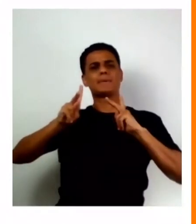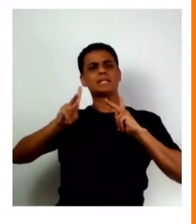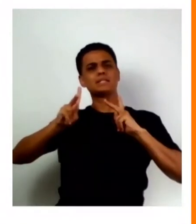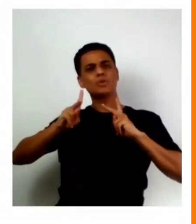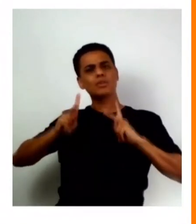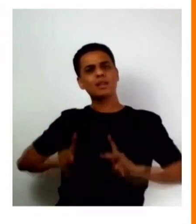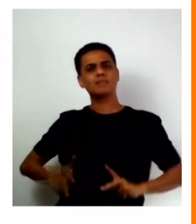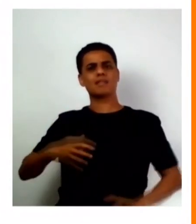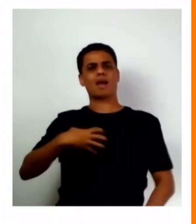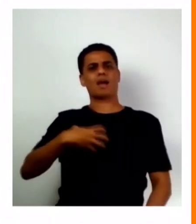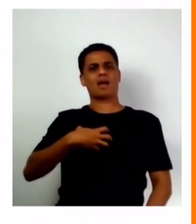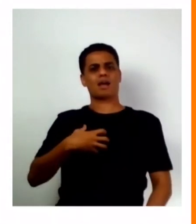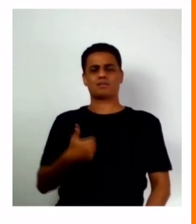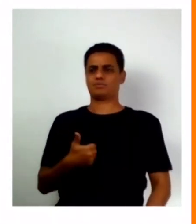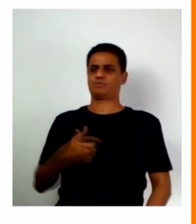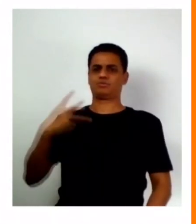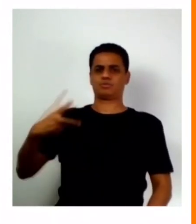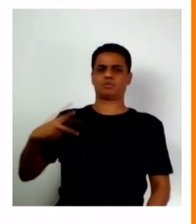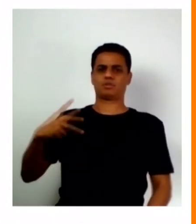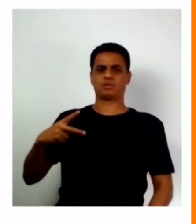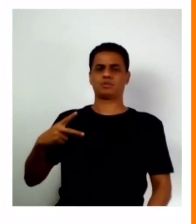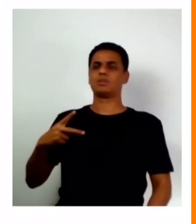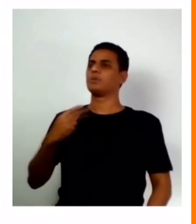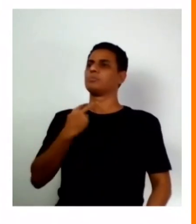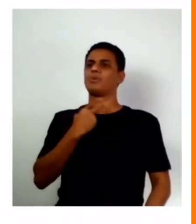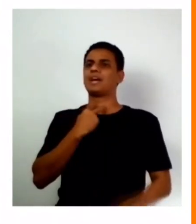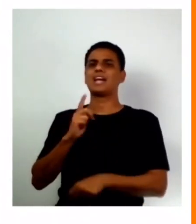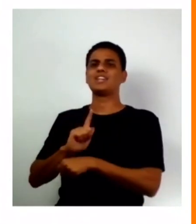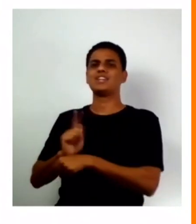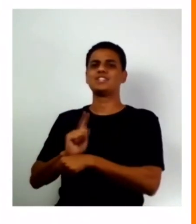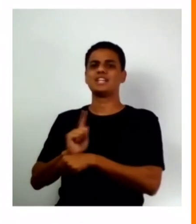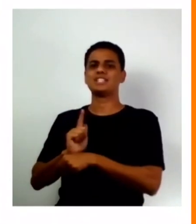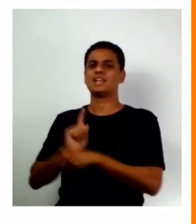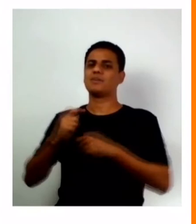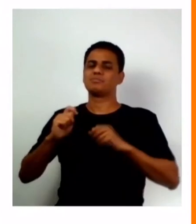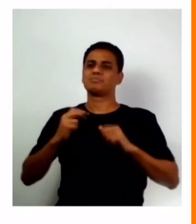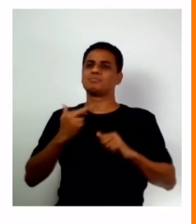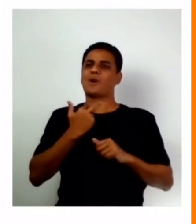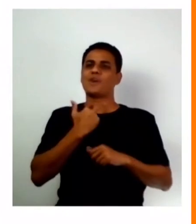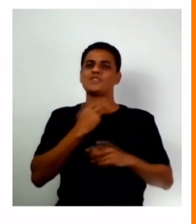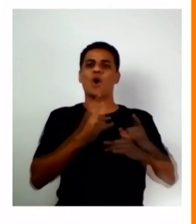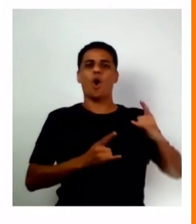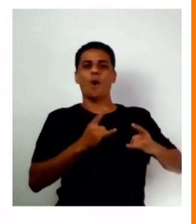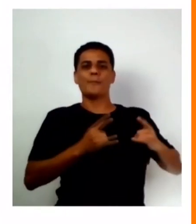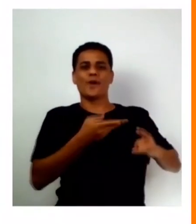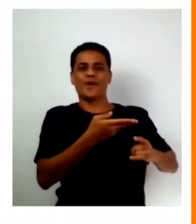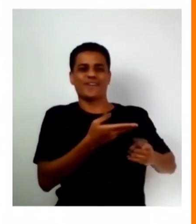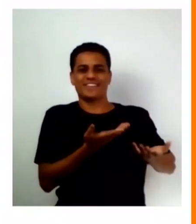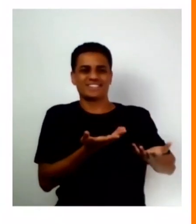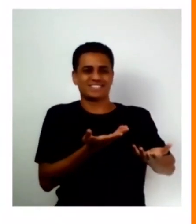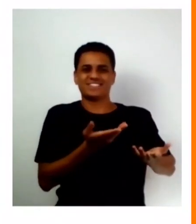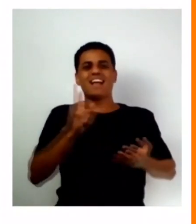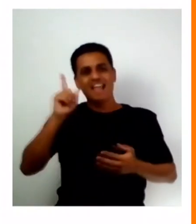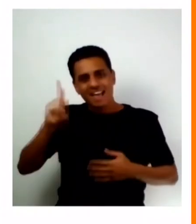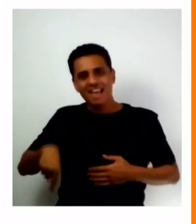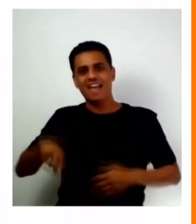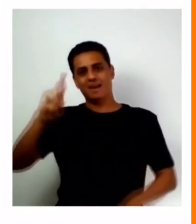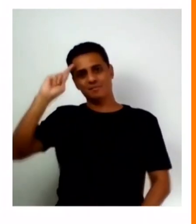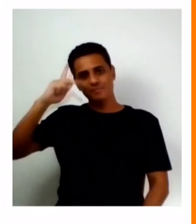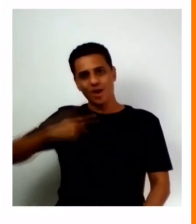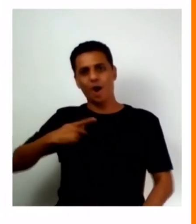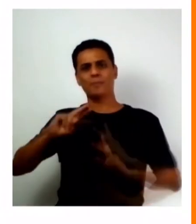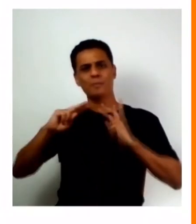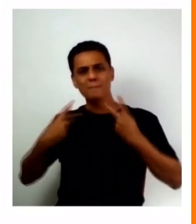Porque, senão, a gestão cultural poderiam fazer robots. Senão, as características da personalidade que tem o gestor cultural.